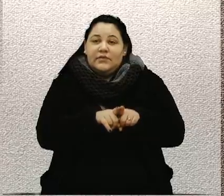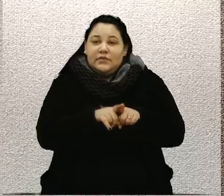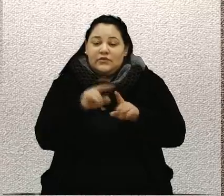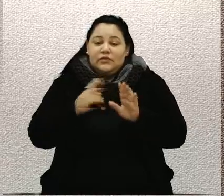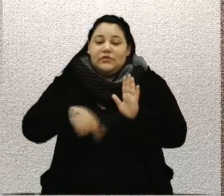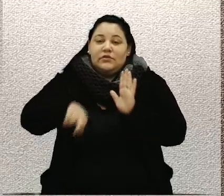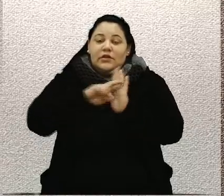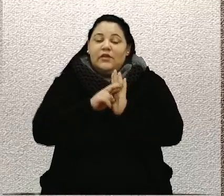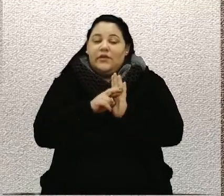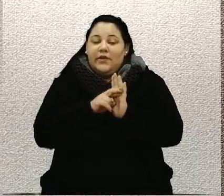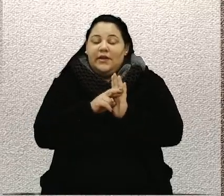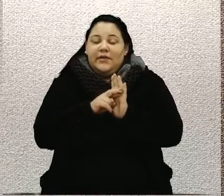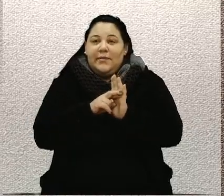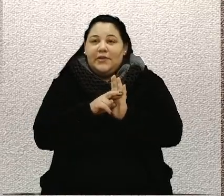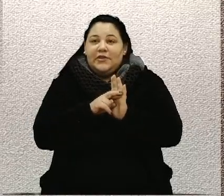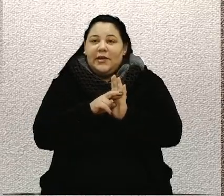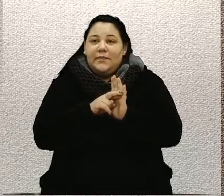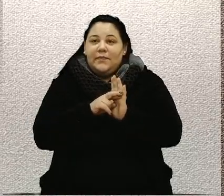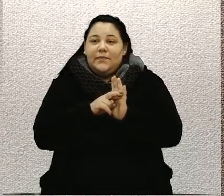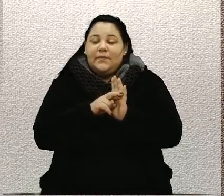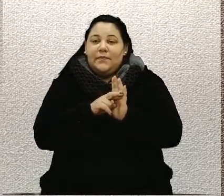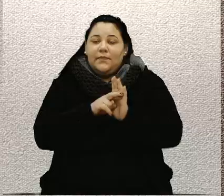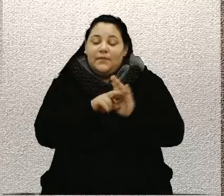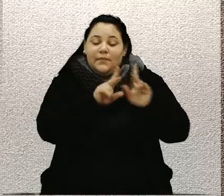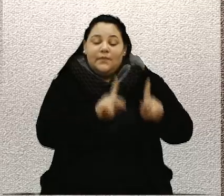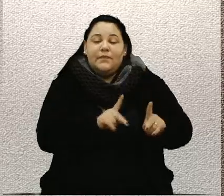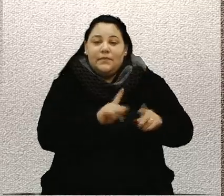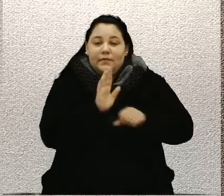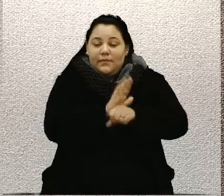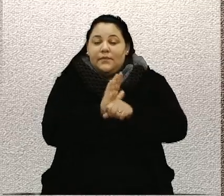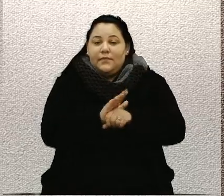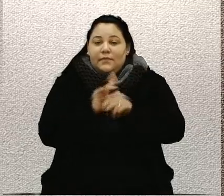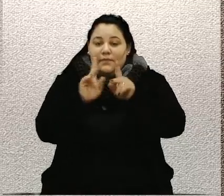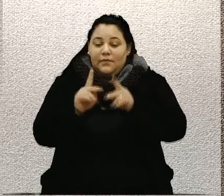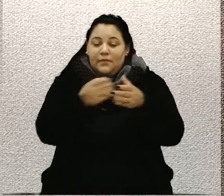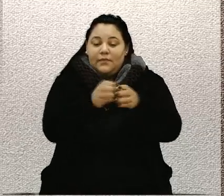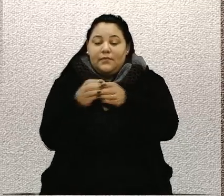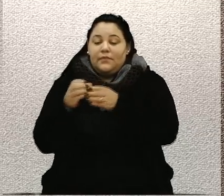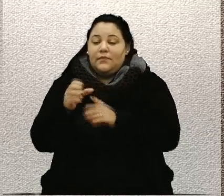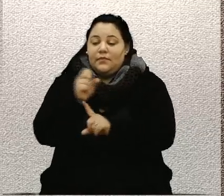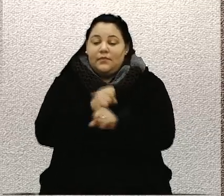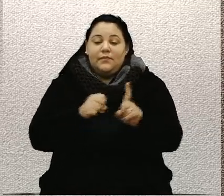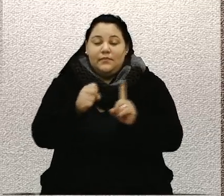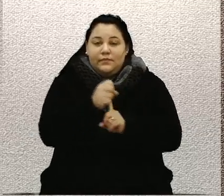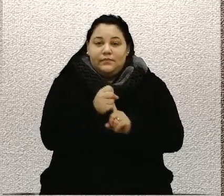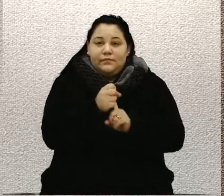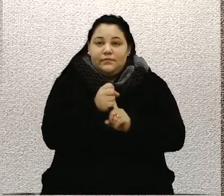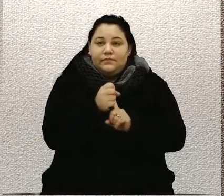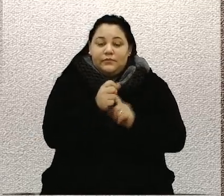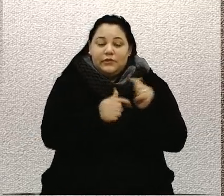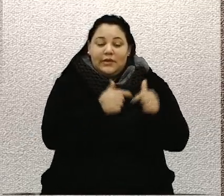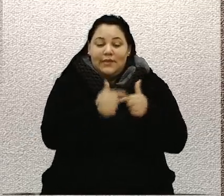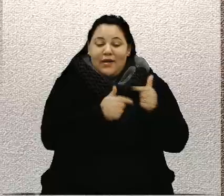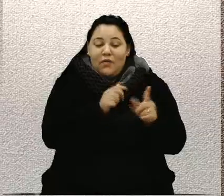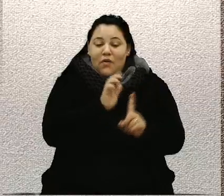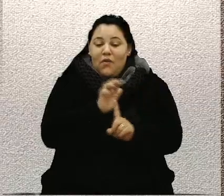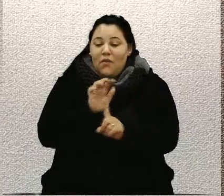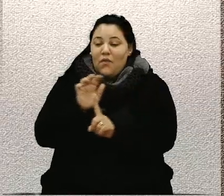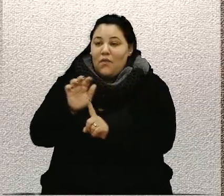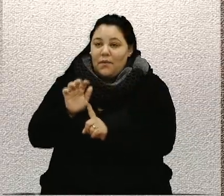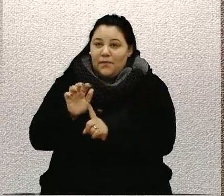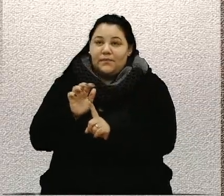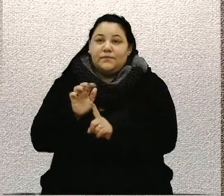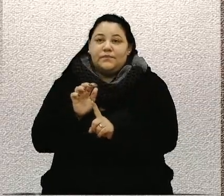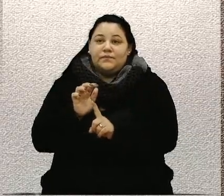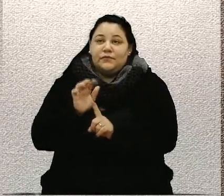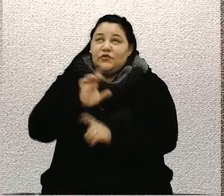restabelecer essa pessoa, de resgatar essas pessoas e trazer novamente ao convívio social. um trabalho realmente que é inspiração